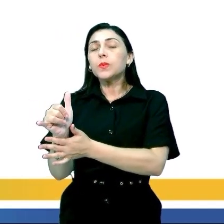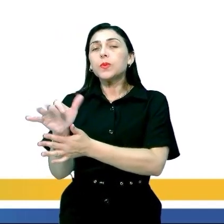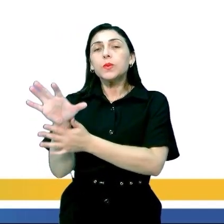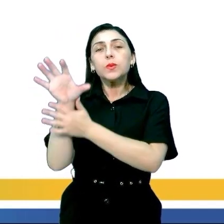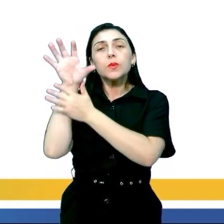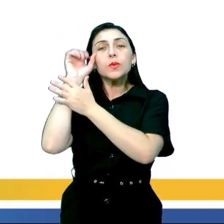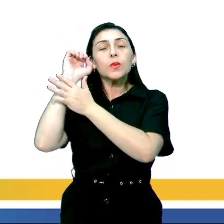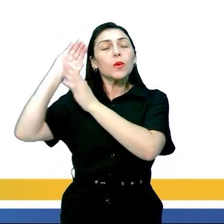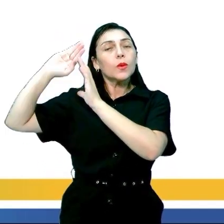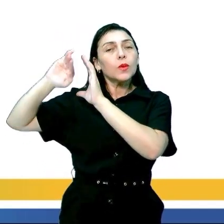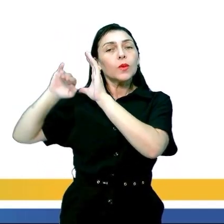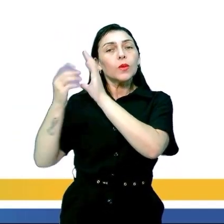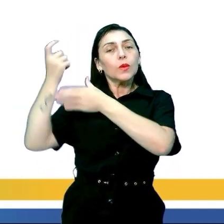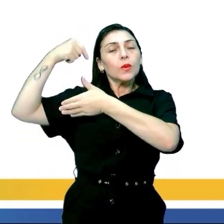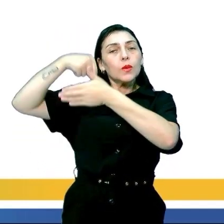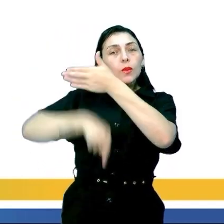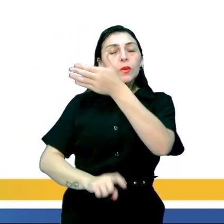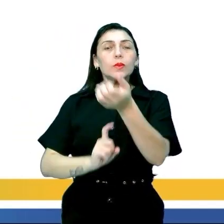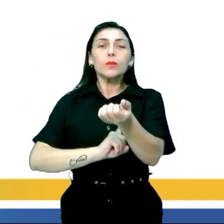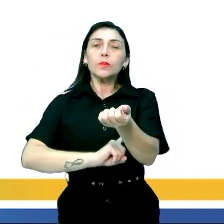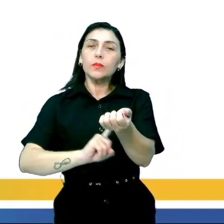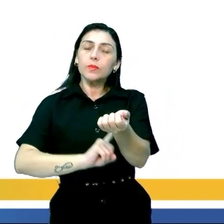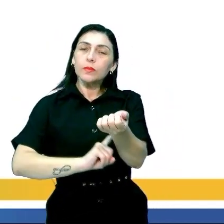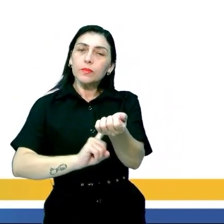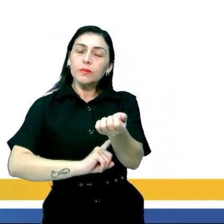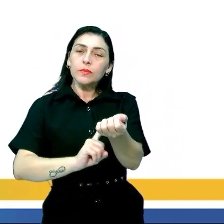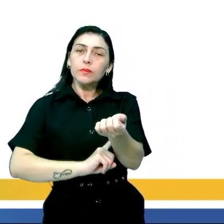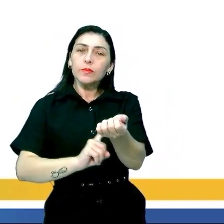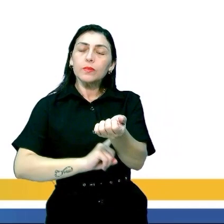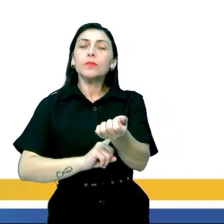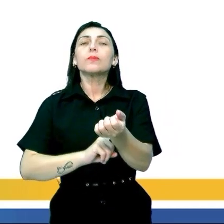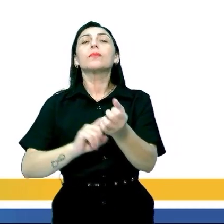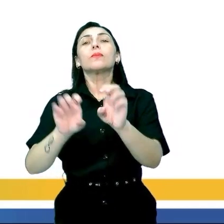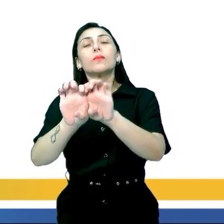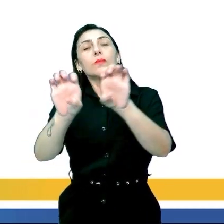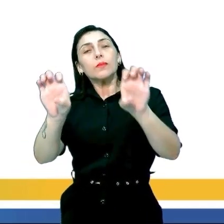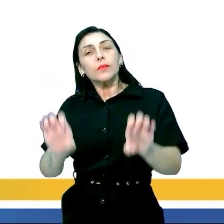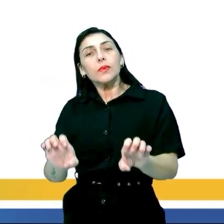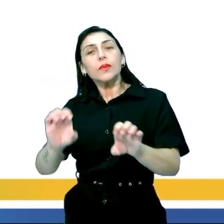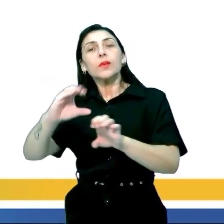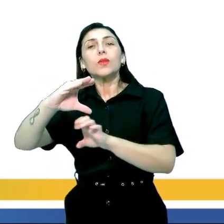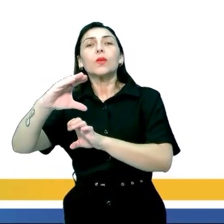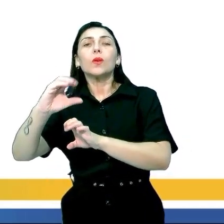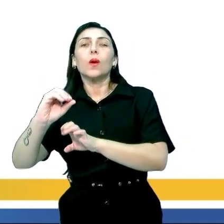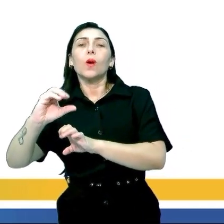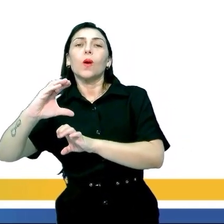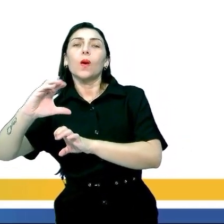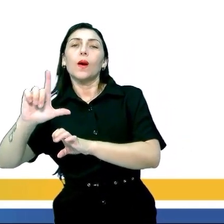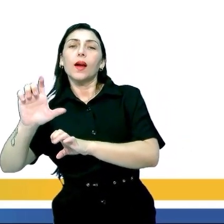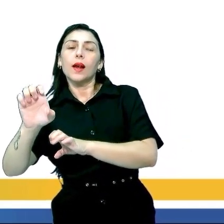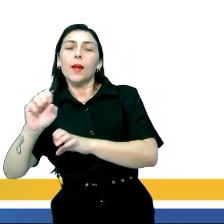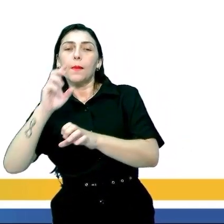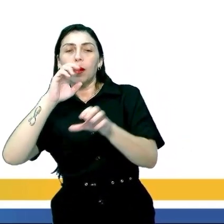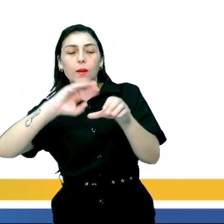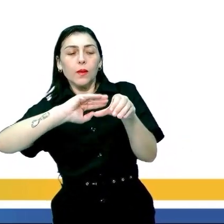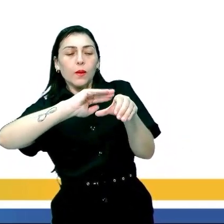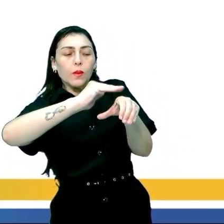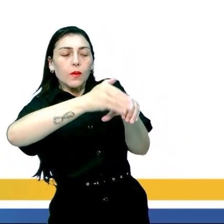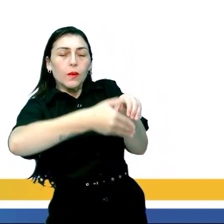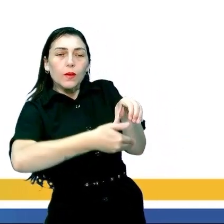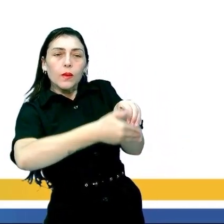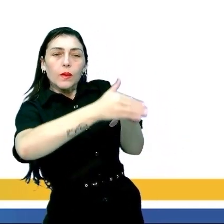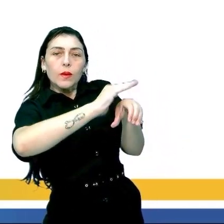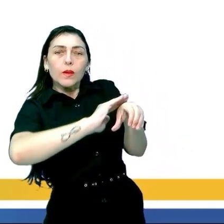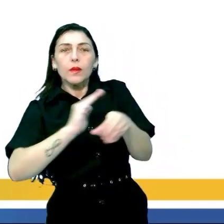e mandam lá para esse outra estrutura, a cóclea, que parece um caracolzinho enrolado